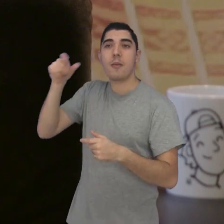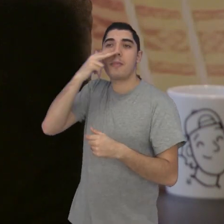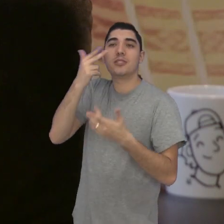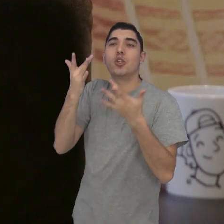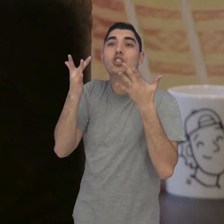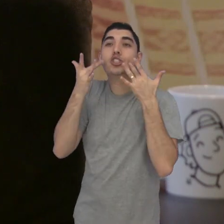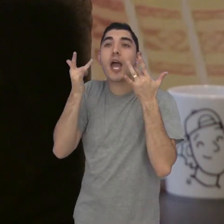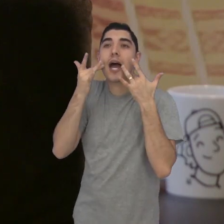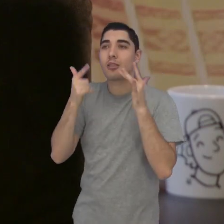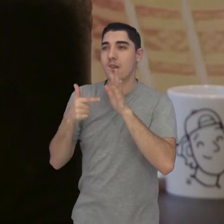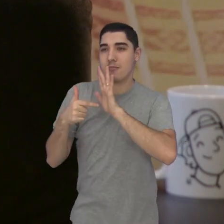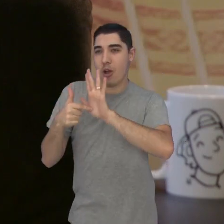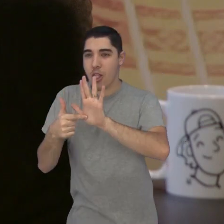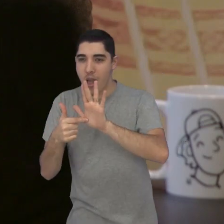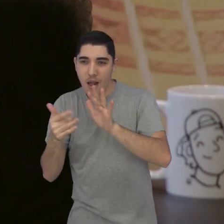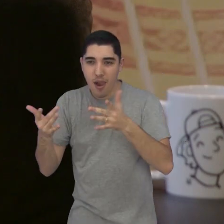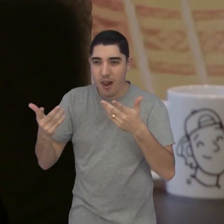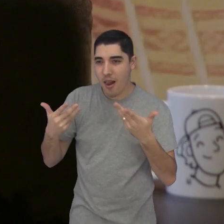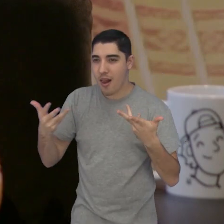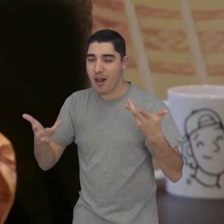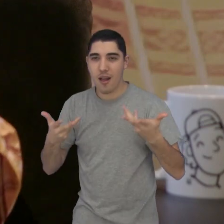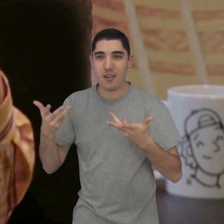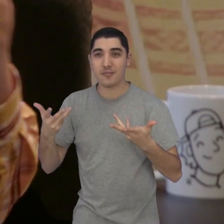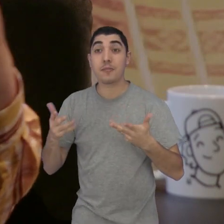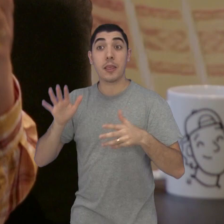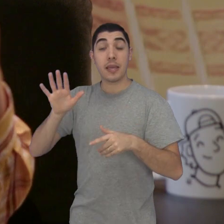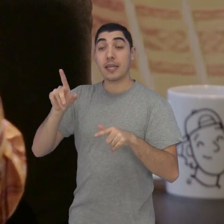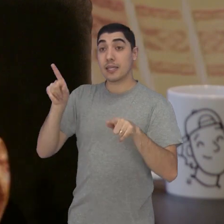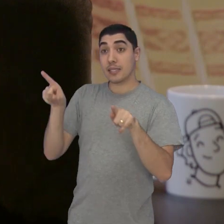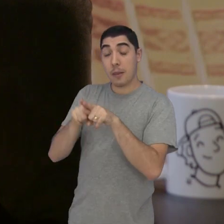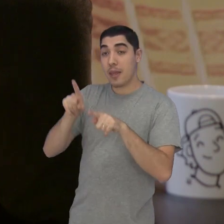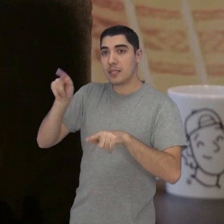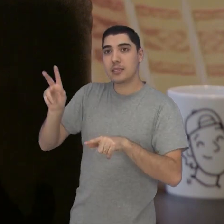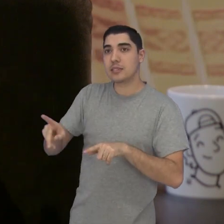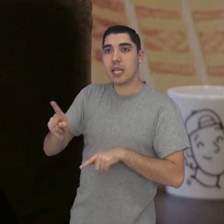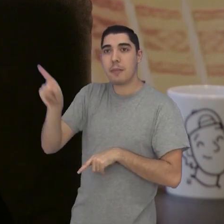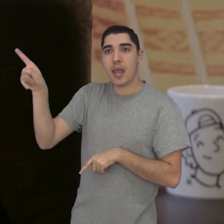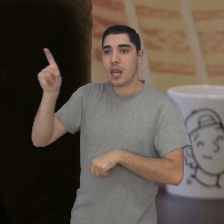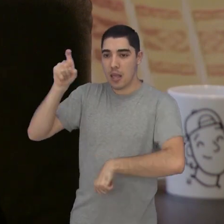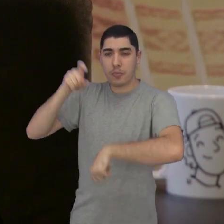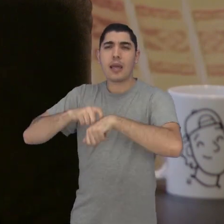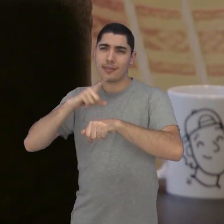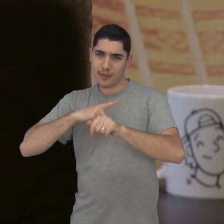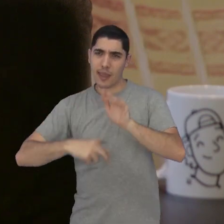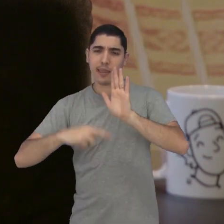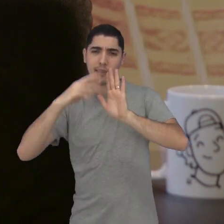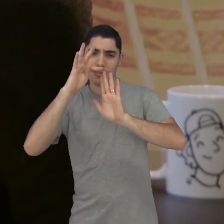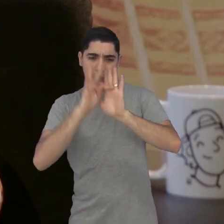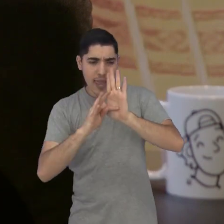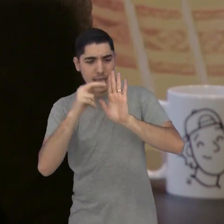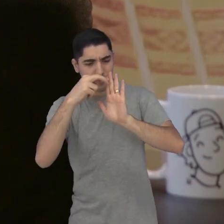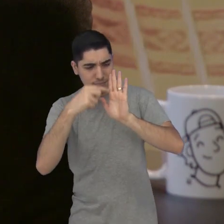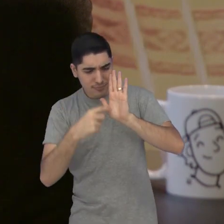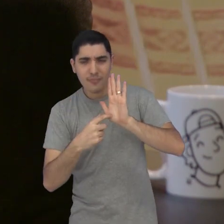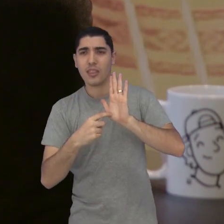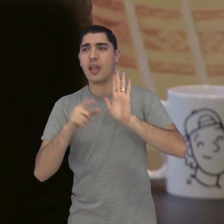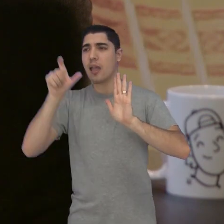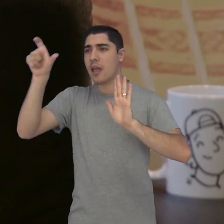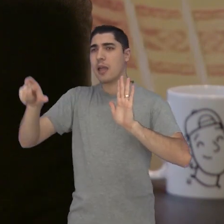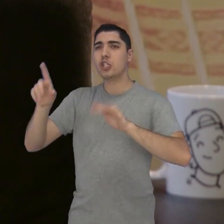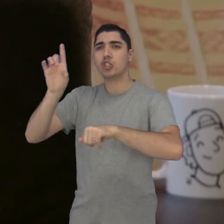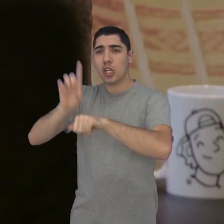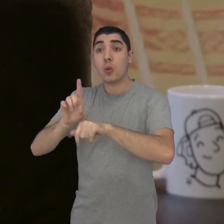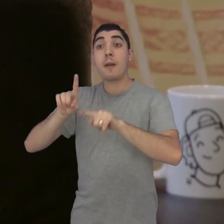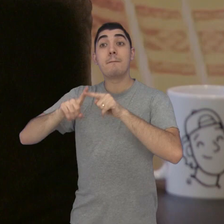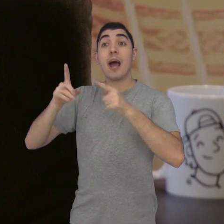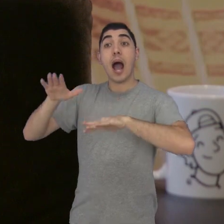fazia, na verdade, né? E uma coisa, ele era muito improviso às vezes. Existia o roteiro, existia o diretor, existia tudo. Mas às